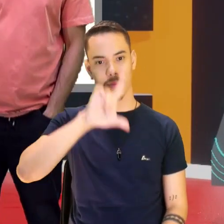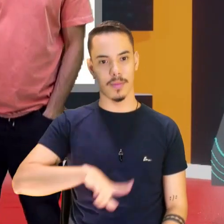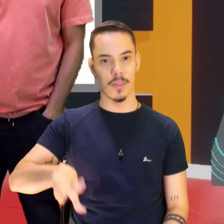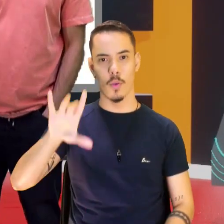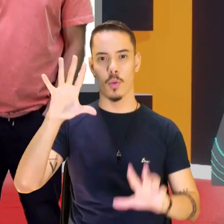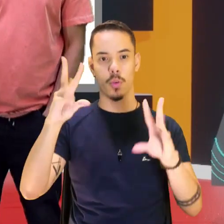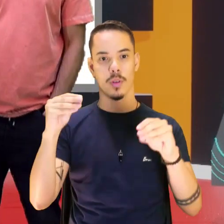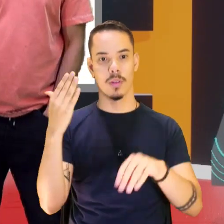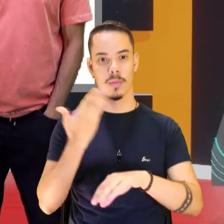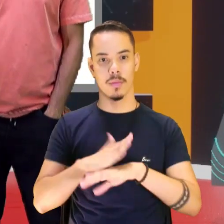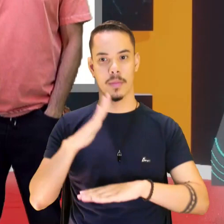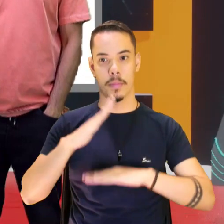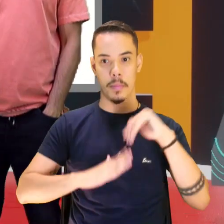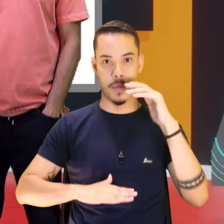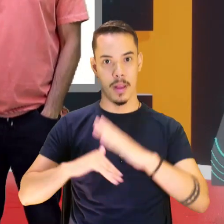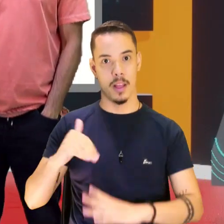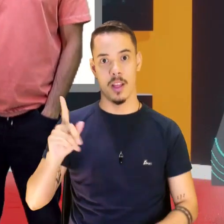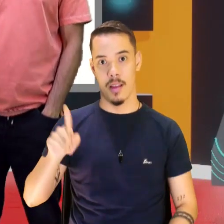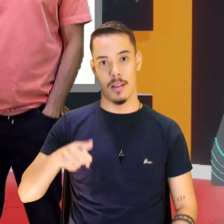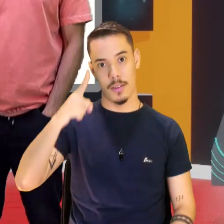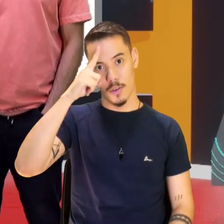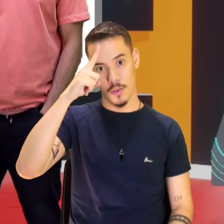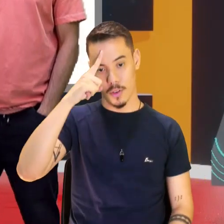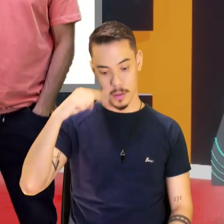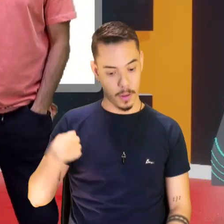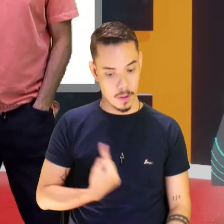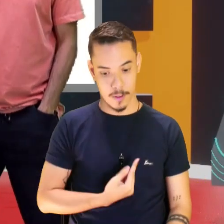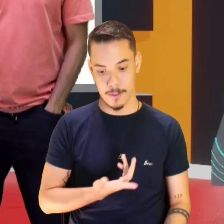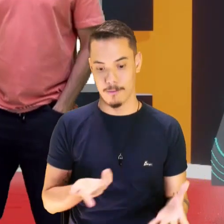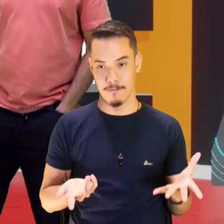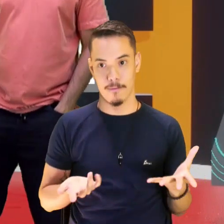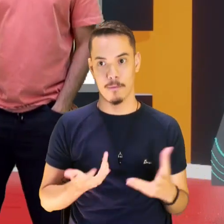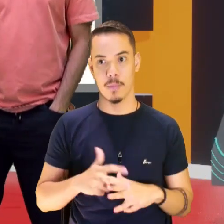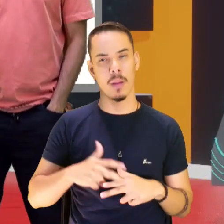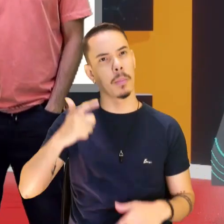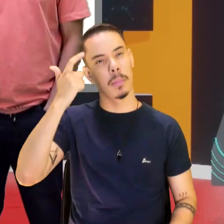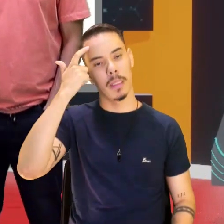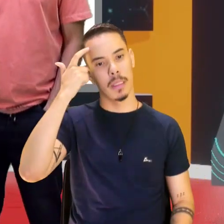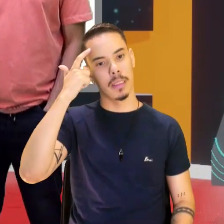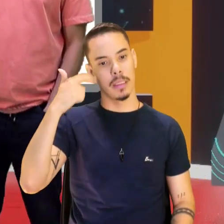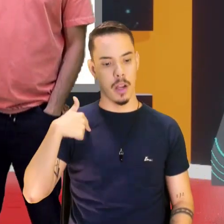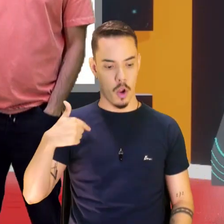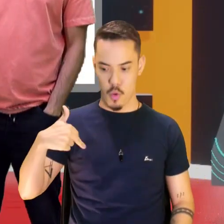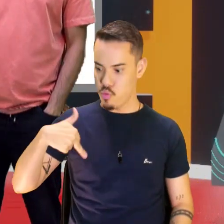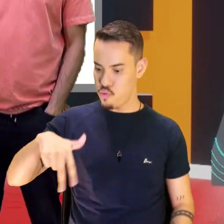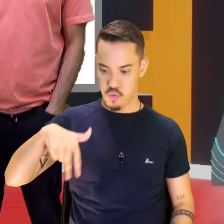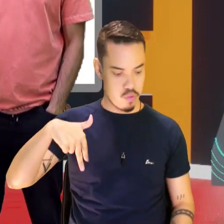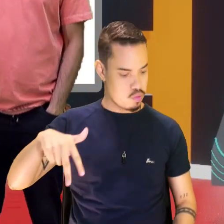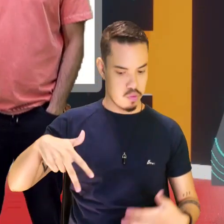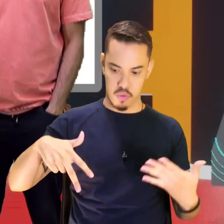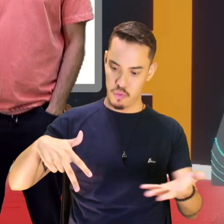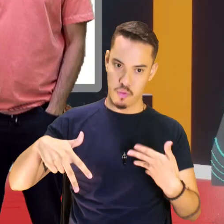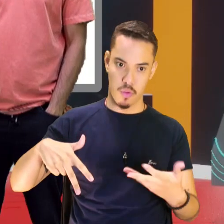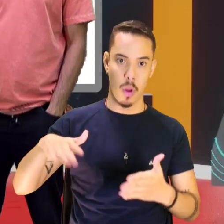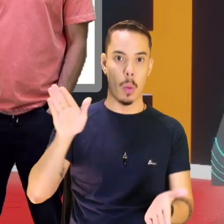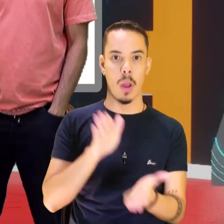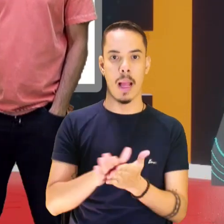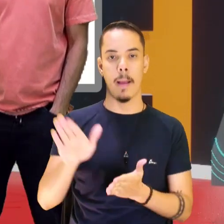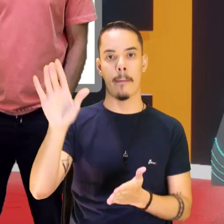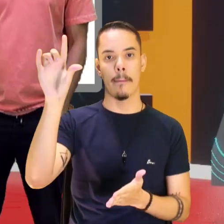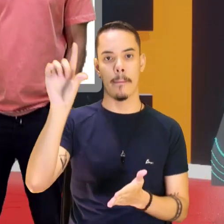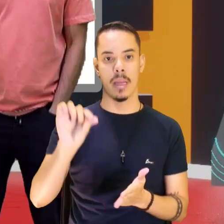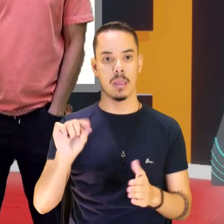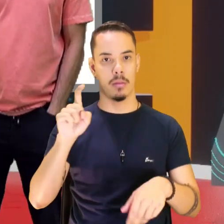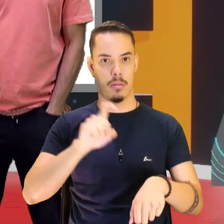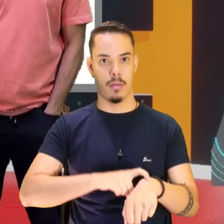situações que a gente vai demonstrar aqui... É do dia a dia. É do dia a dia. Então você pensa na prática. Andei mais rápido. Vou gastar menos tempo.